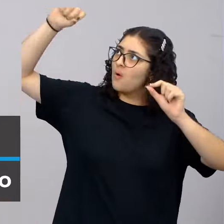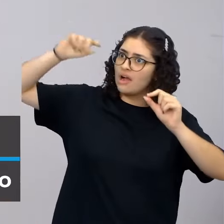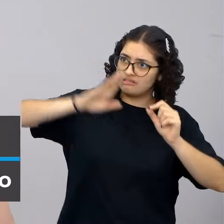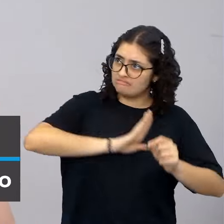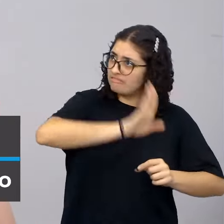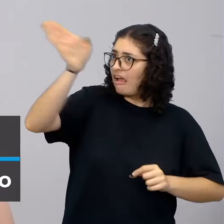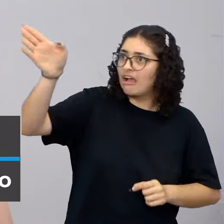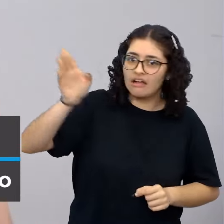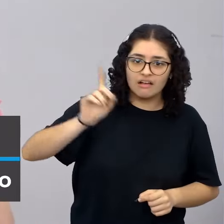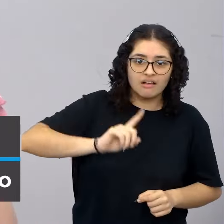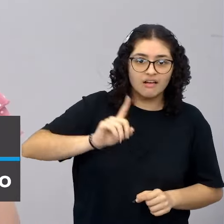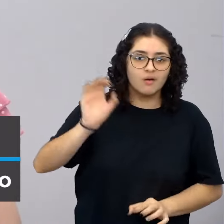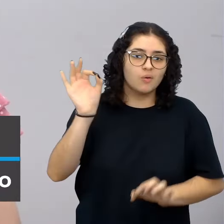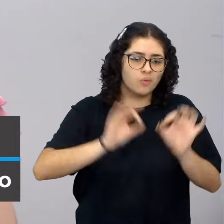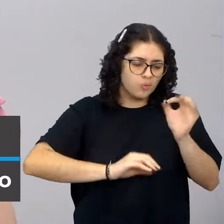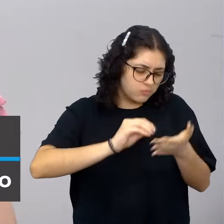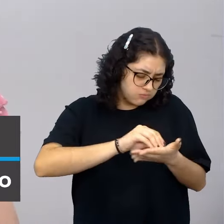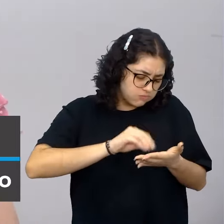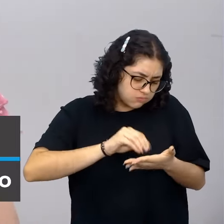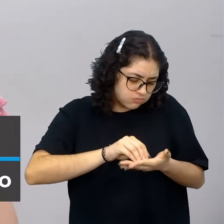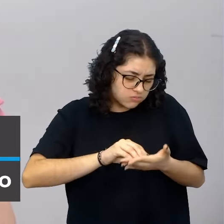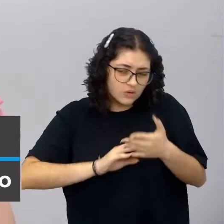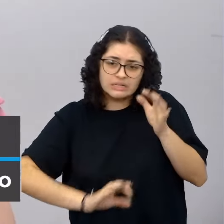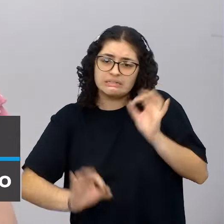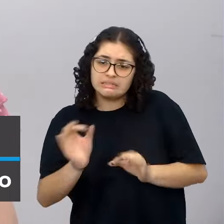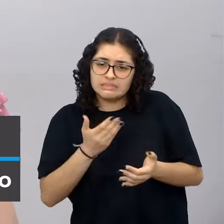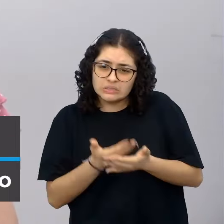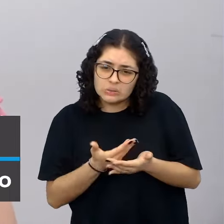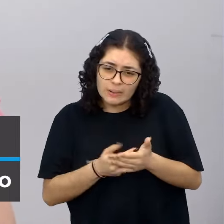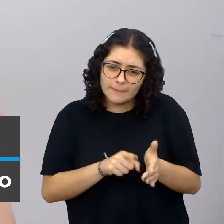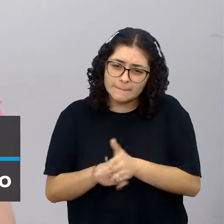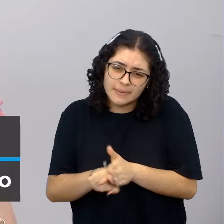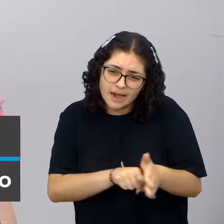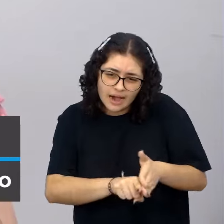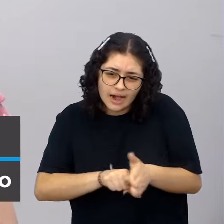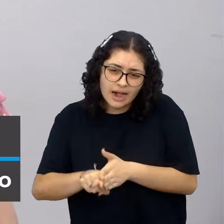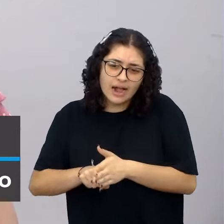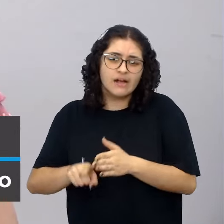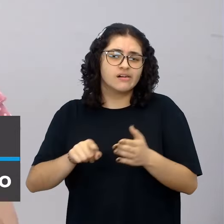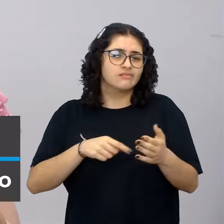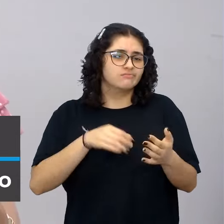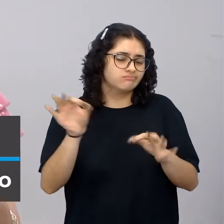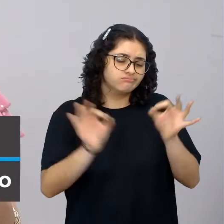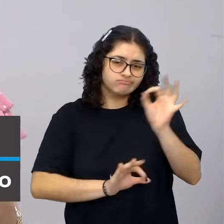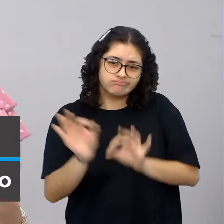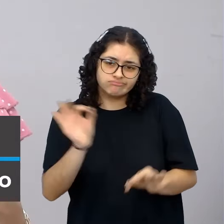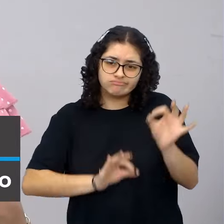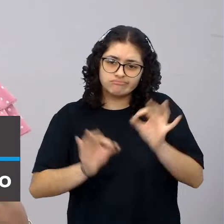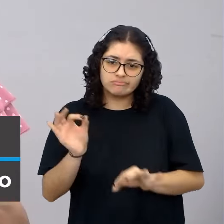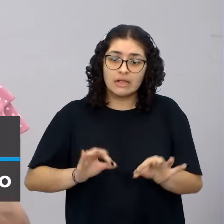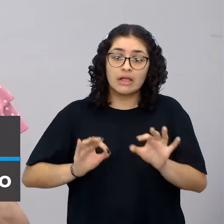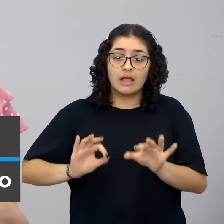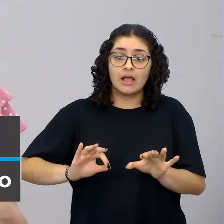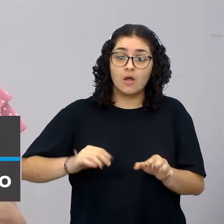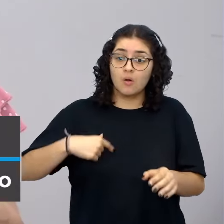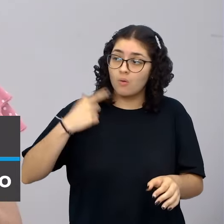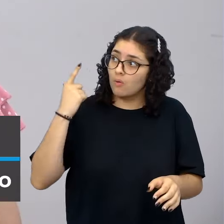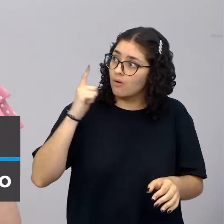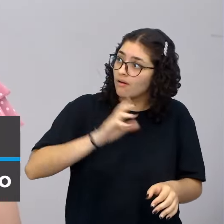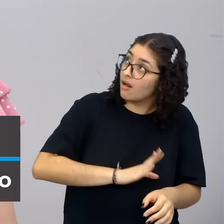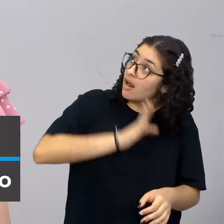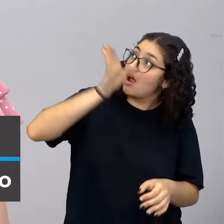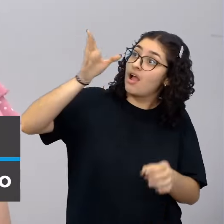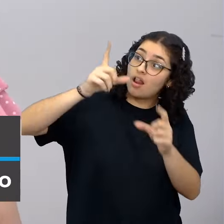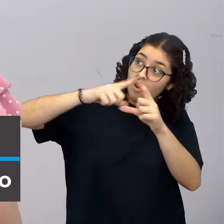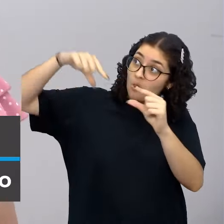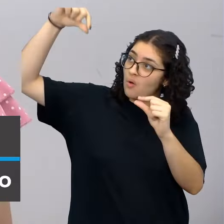Ele fez um protótipo, ele fez um estudo, ele fez um esboço, ele desenhou, ele programou. Então, para eu chegar neste ponto, eu tenho